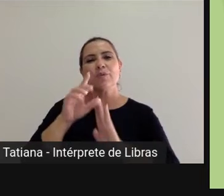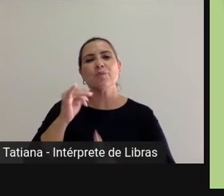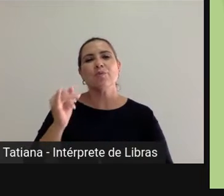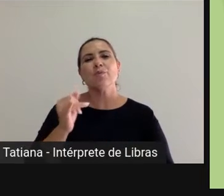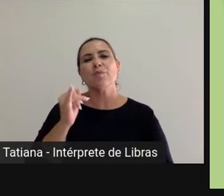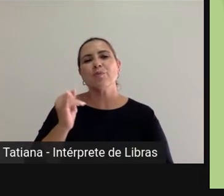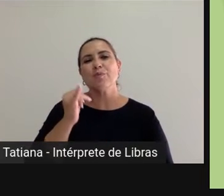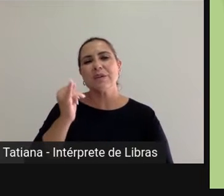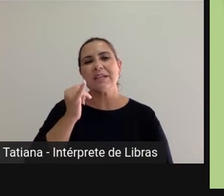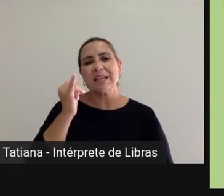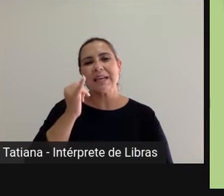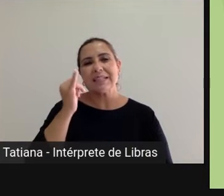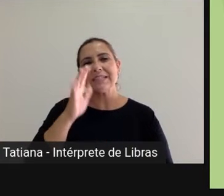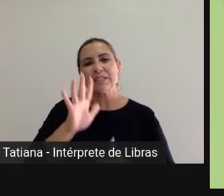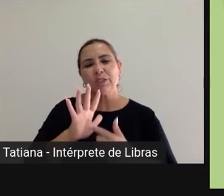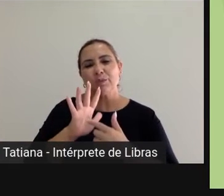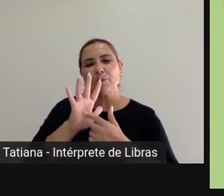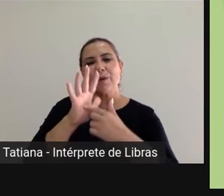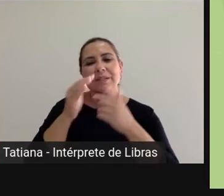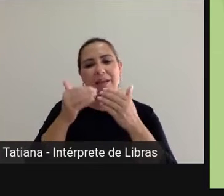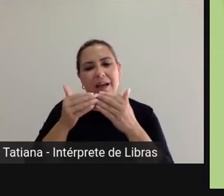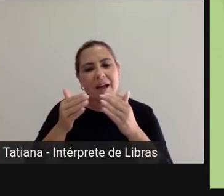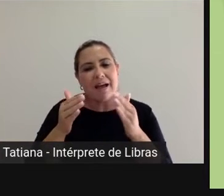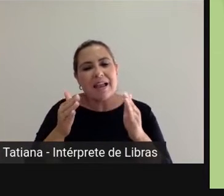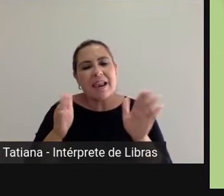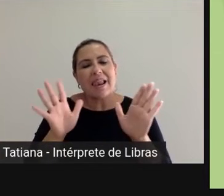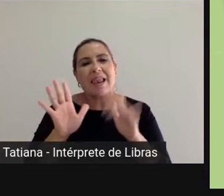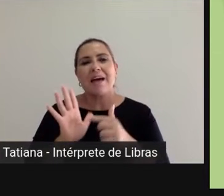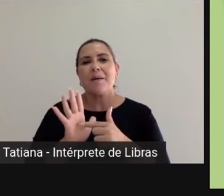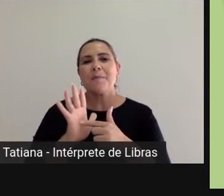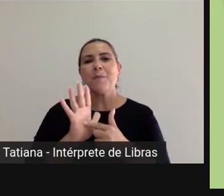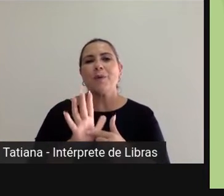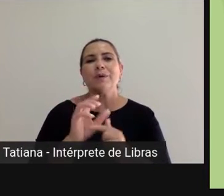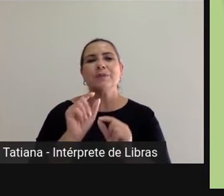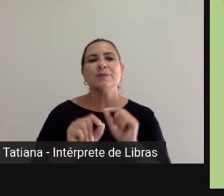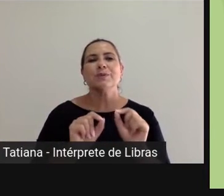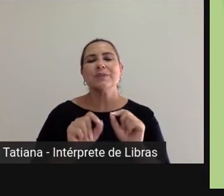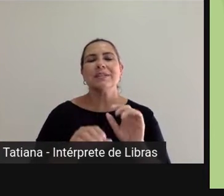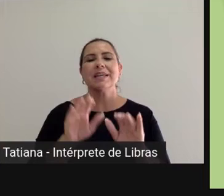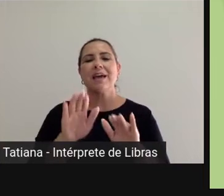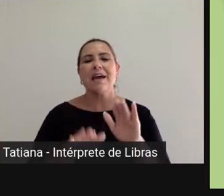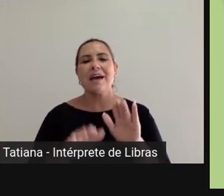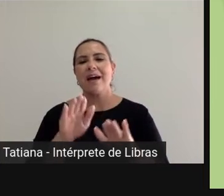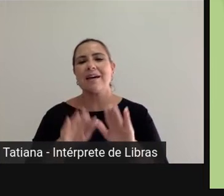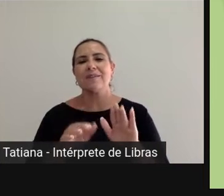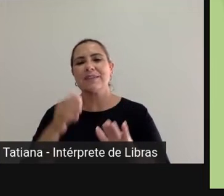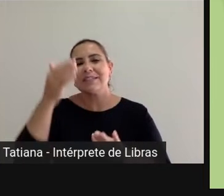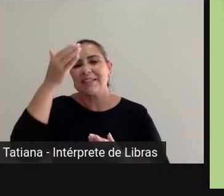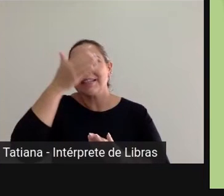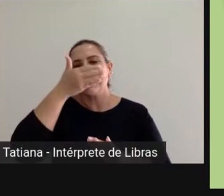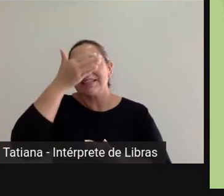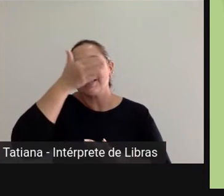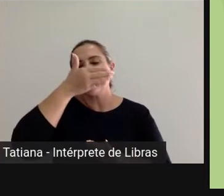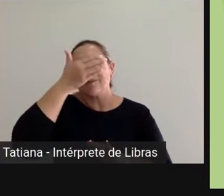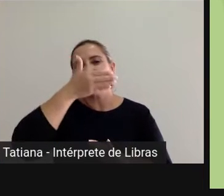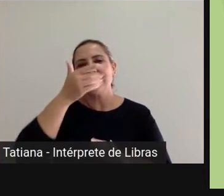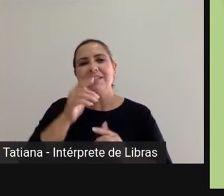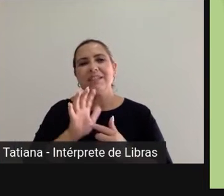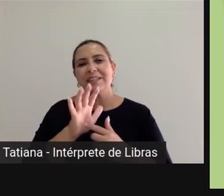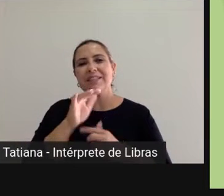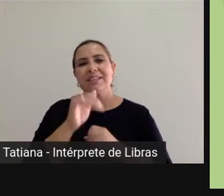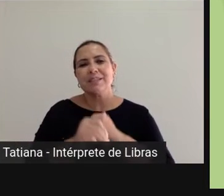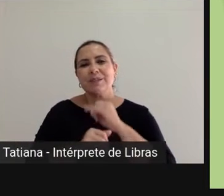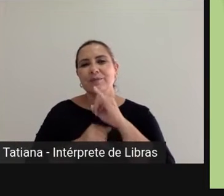de desvelar, né? De revelar o que às vezes está na nossa cara, na nossa frente, na